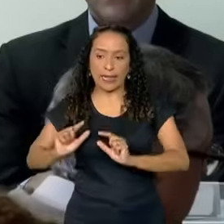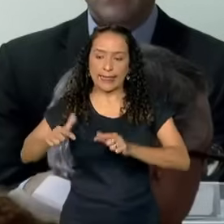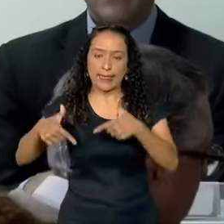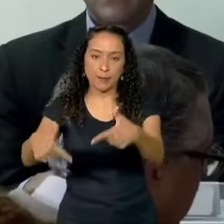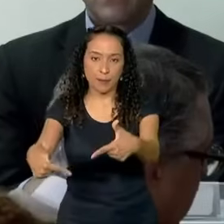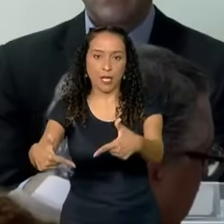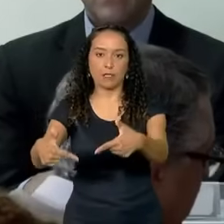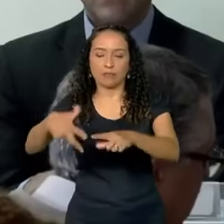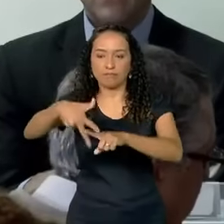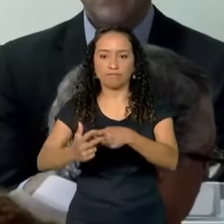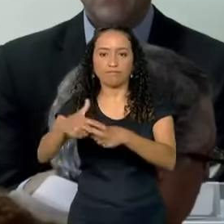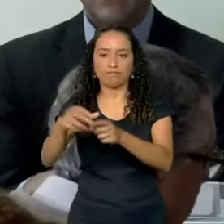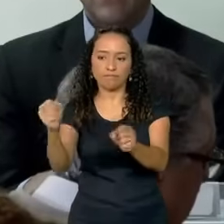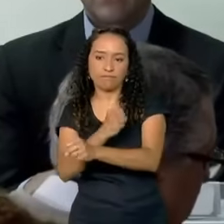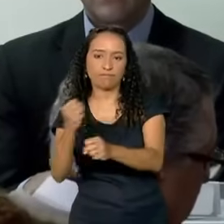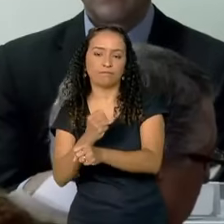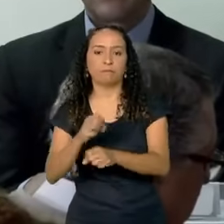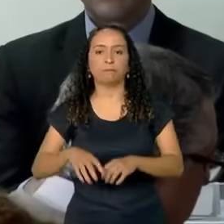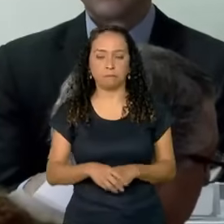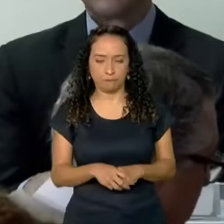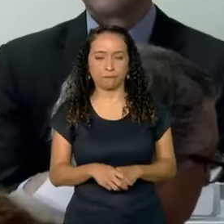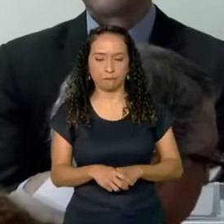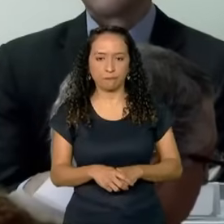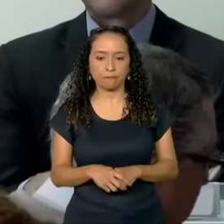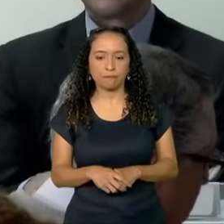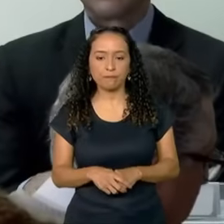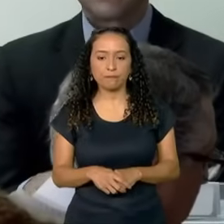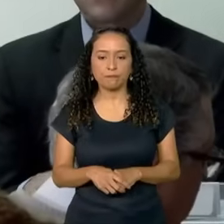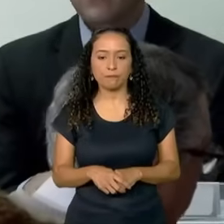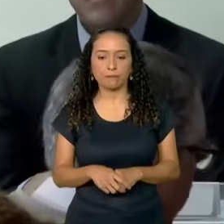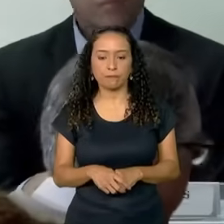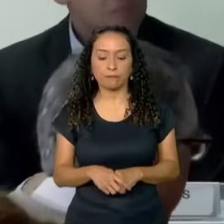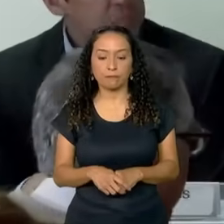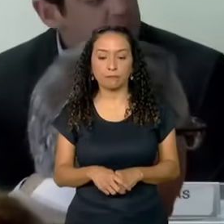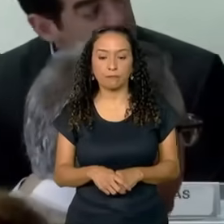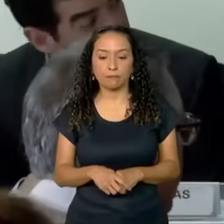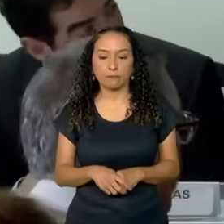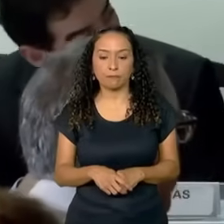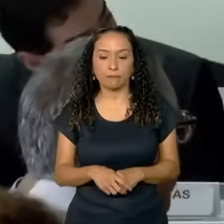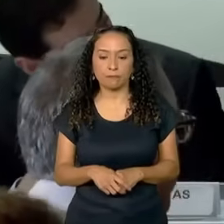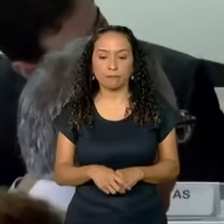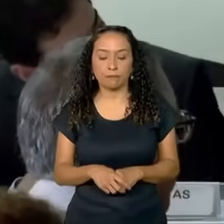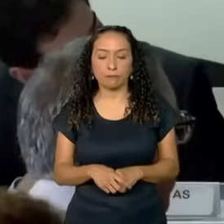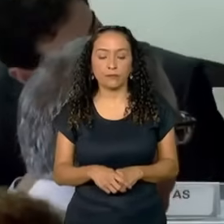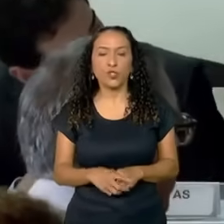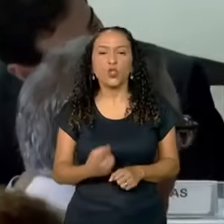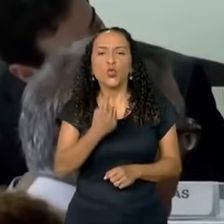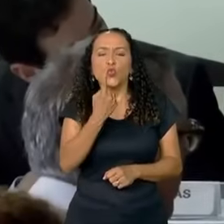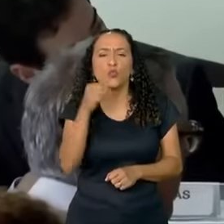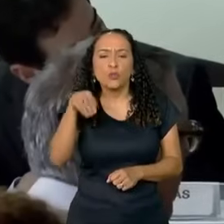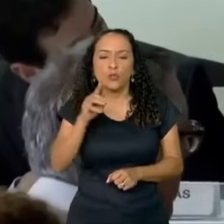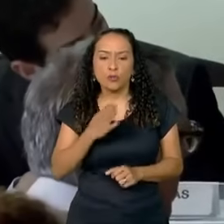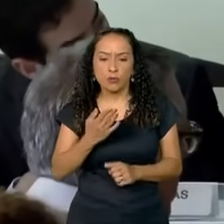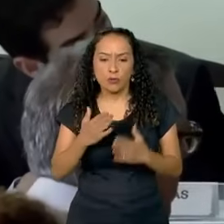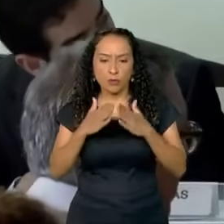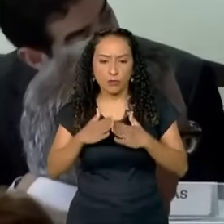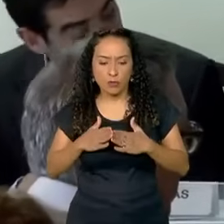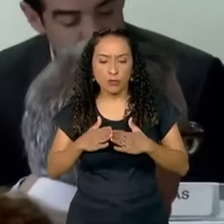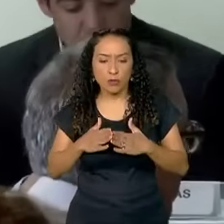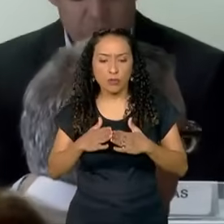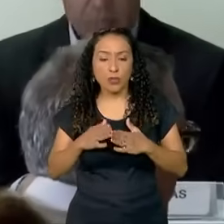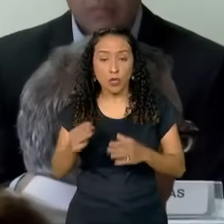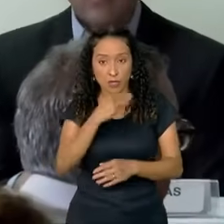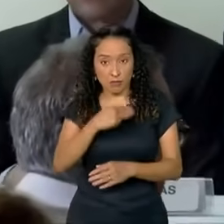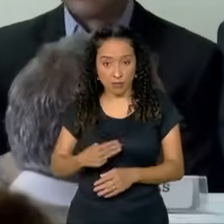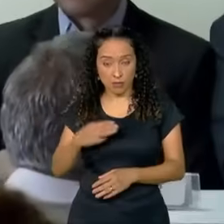de reconstrução. Eu quero Pimenta, agora... Pimenta, um minutinho. Acho que o que o ministro Pimenta